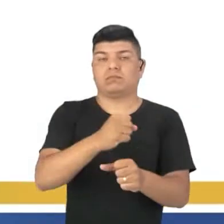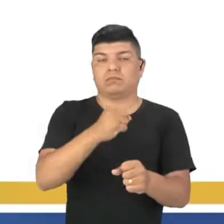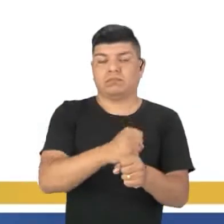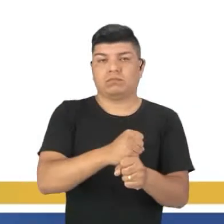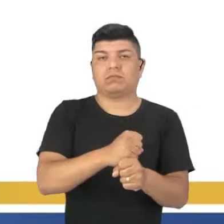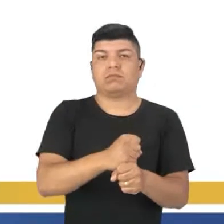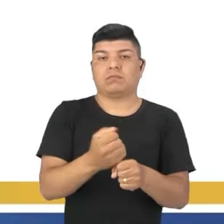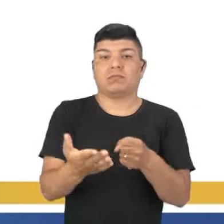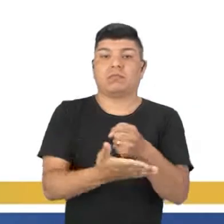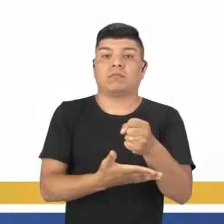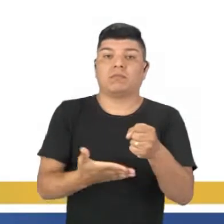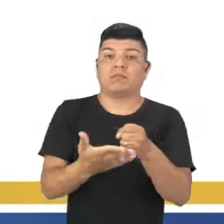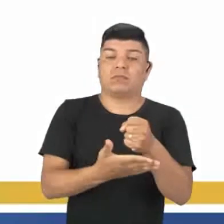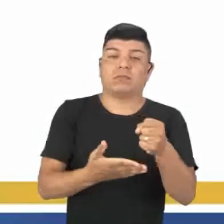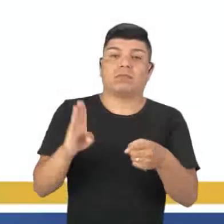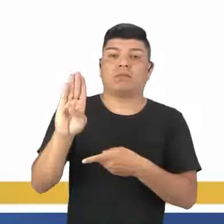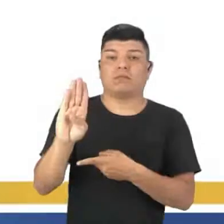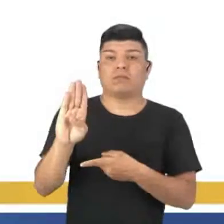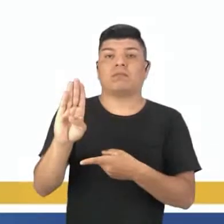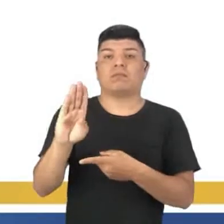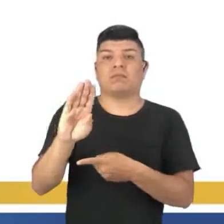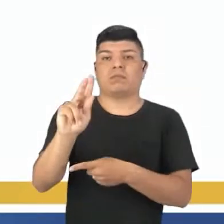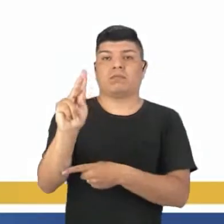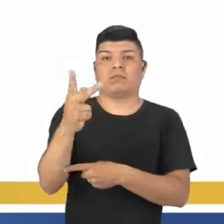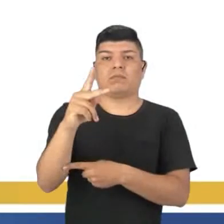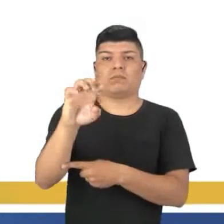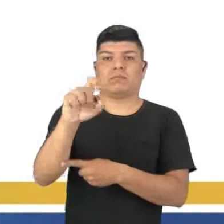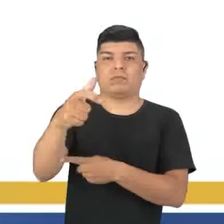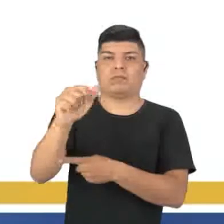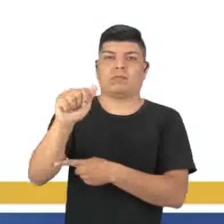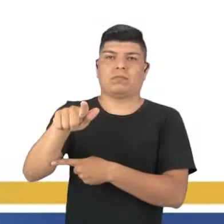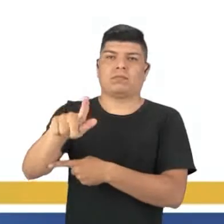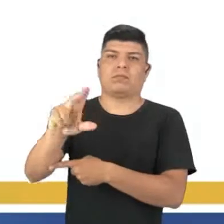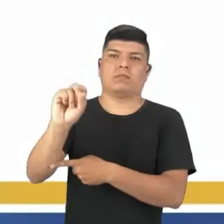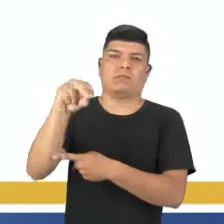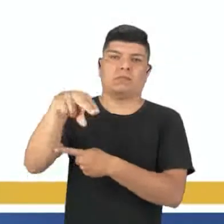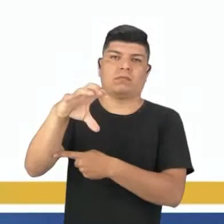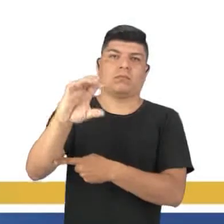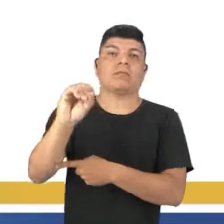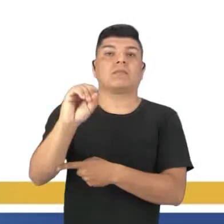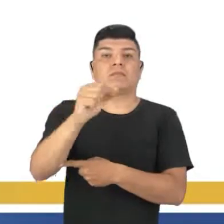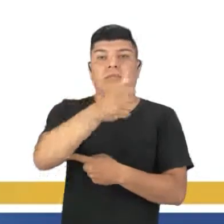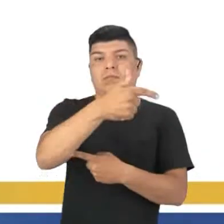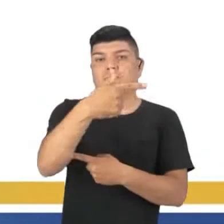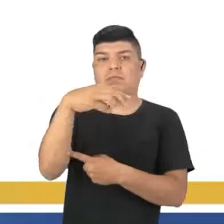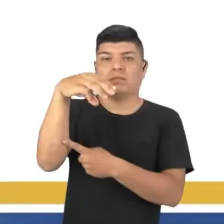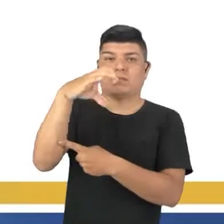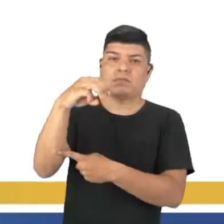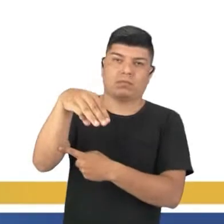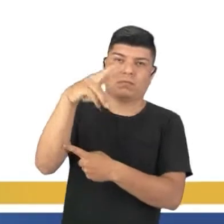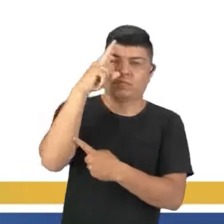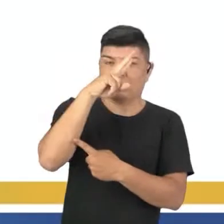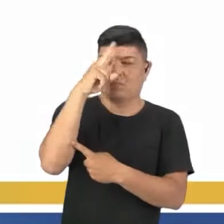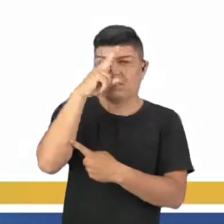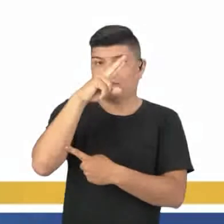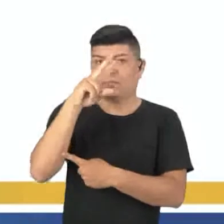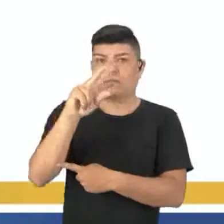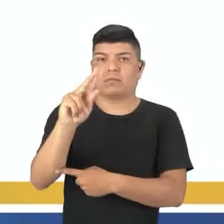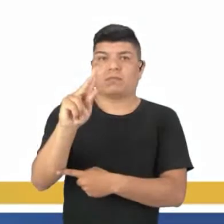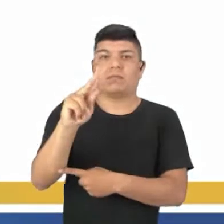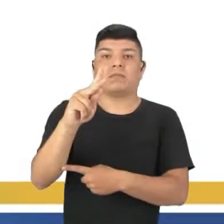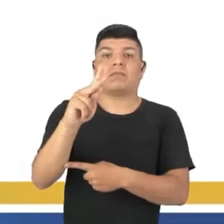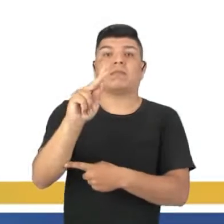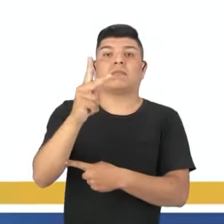agora, a nossa base do prisma é um hexágono, né, de lado medindo 12 centímetros. Então, nós vamos lembrar que um hexágono ele pode